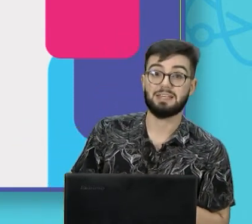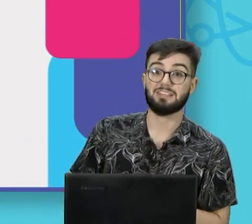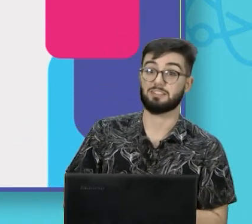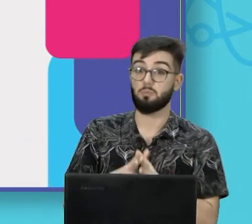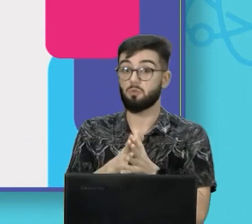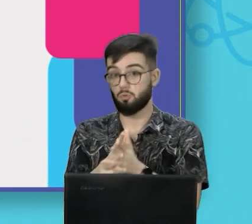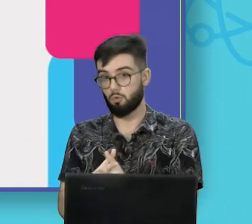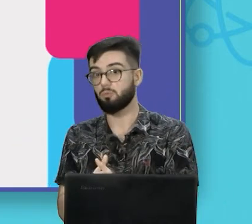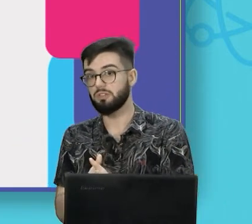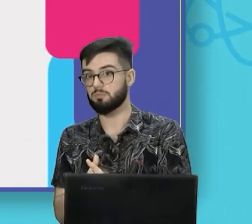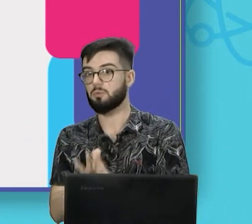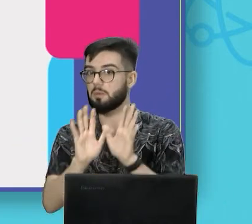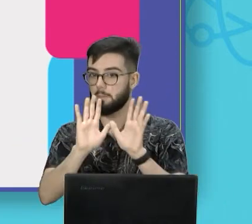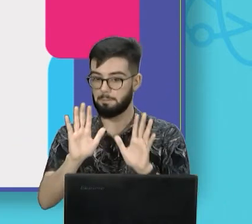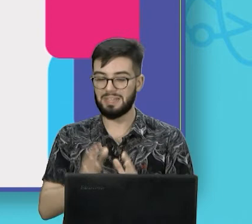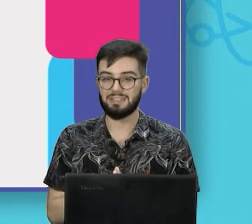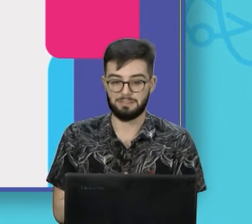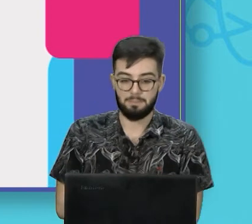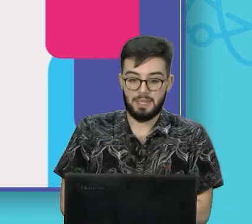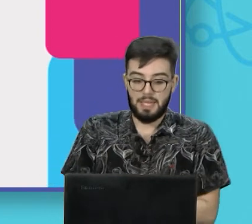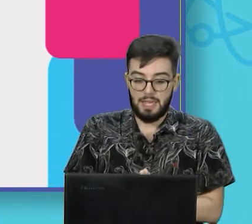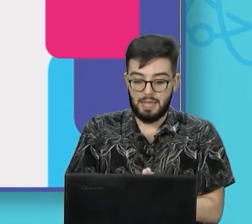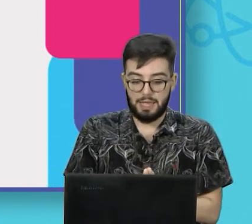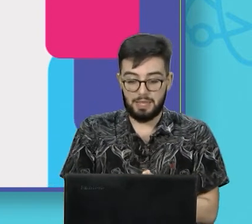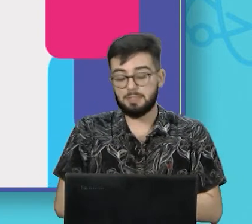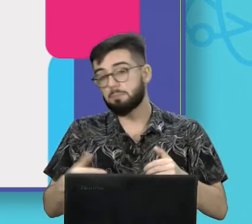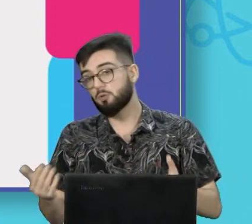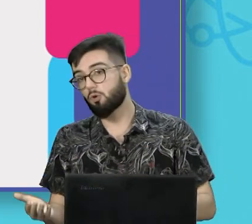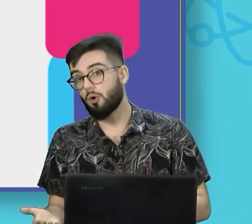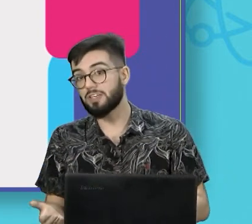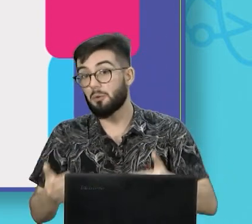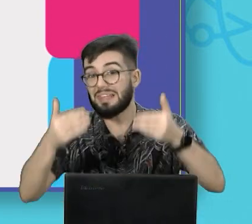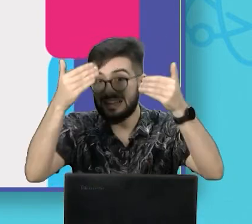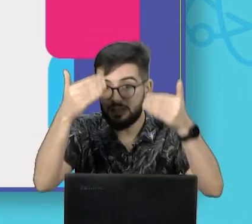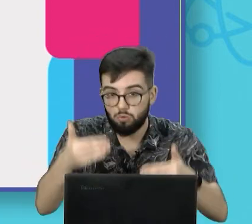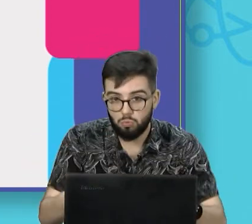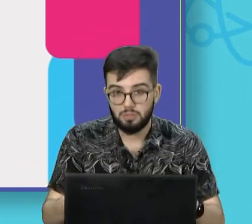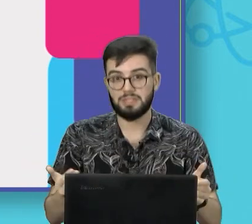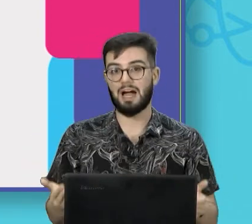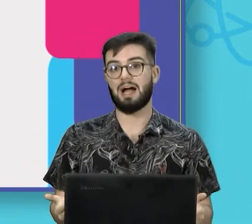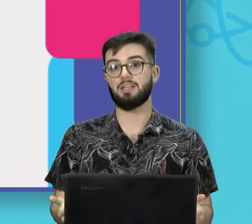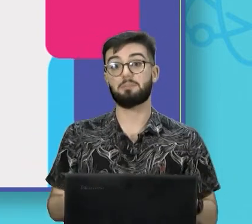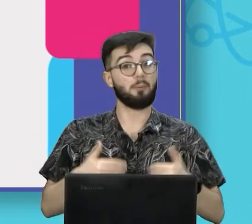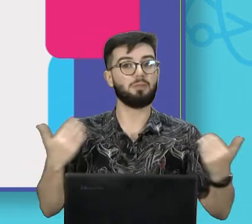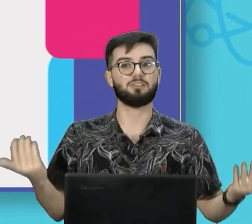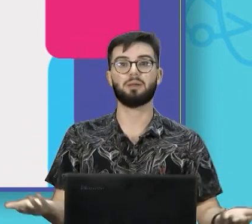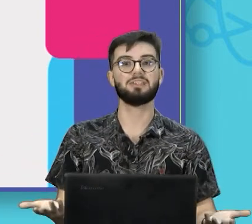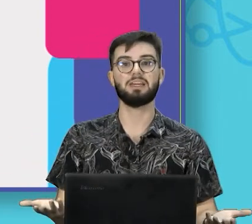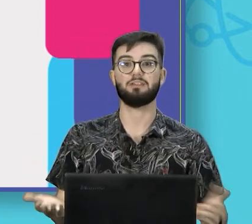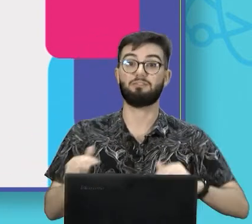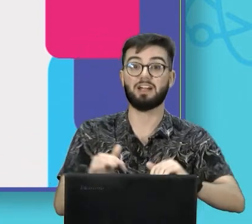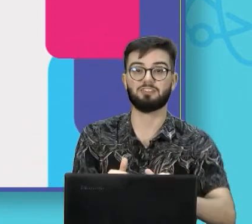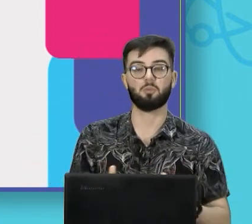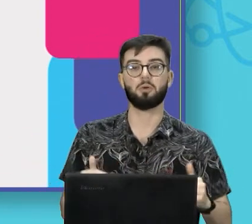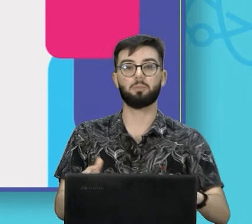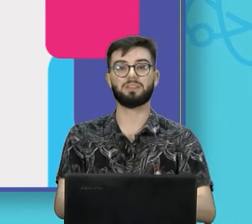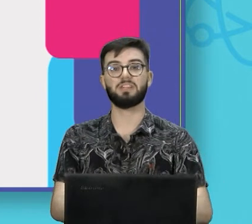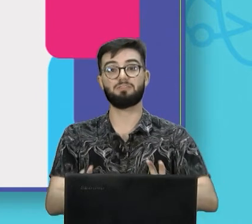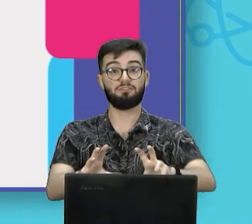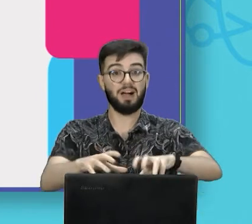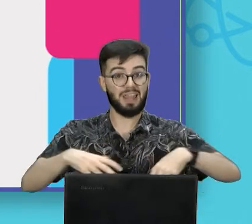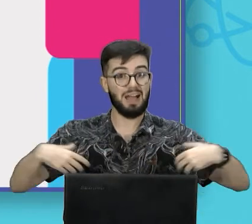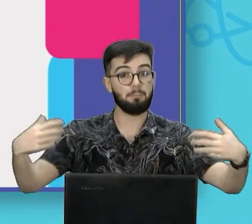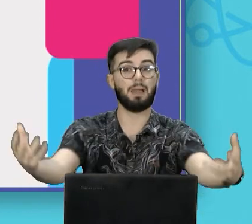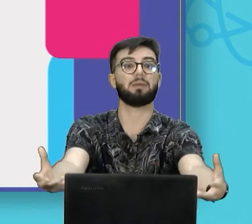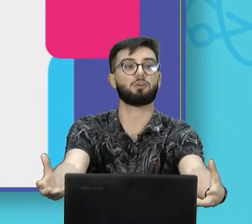é a ligação com comunismo beleza é esse plano com então é lindo na rádio para a população brasileira vagas o